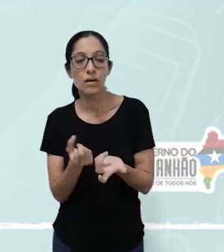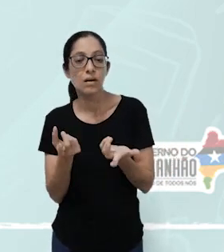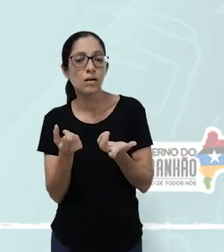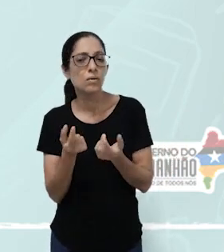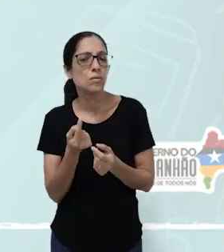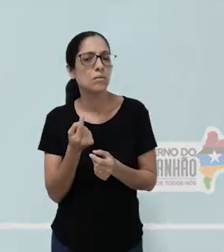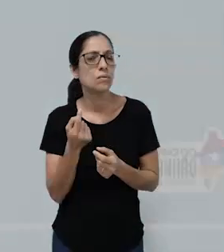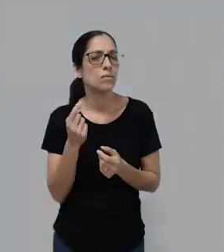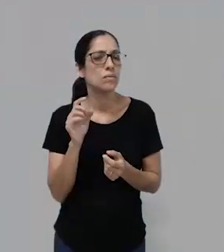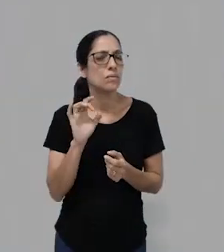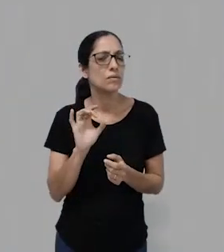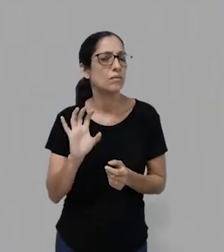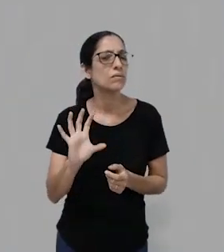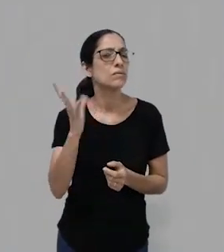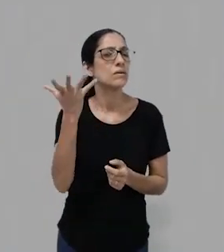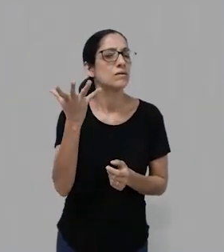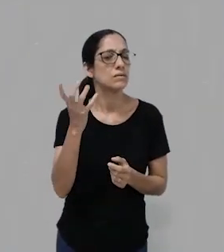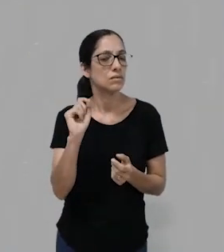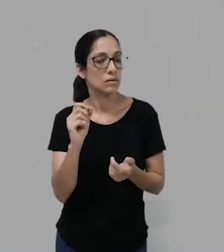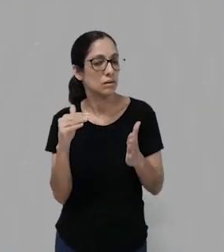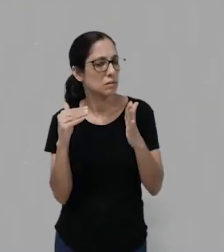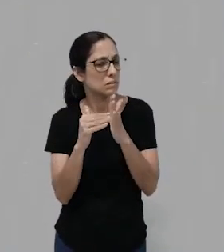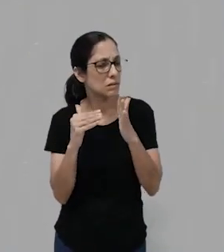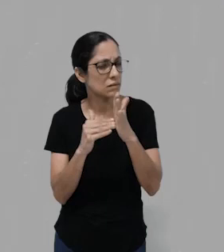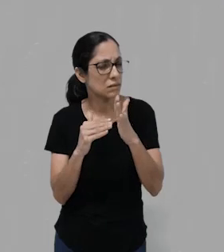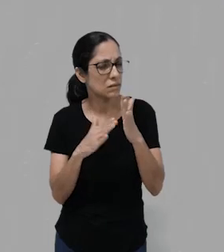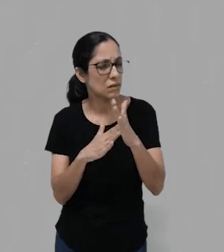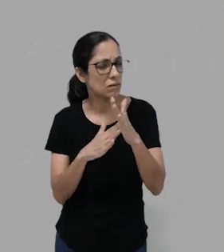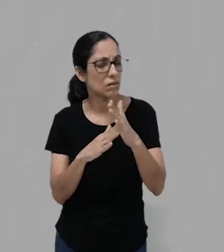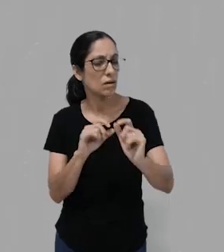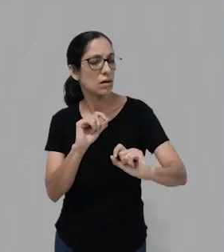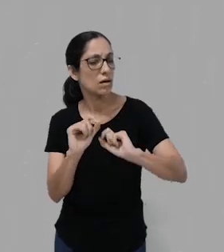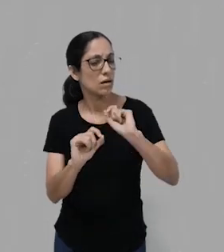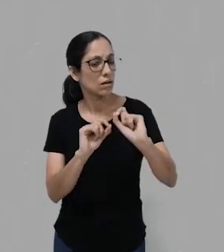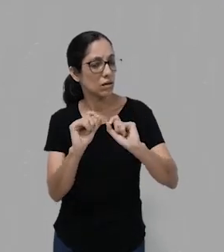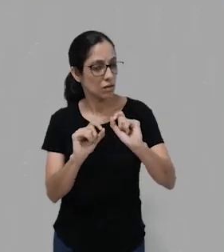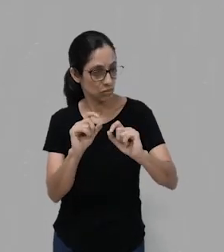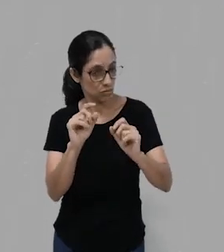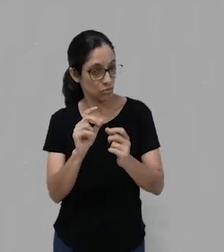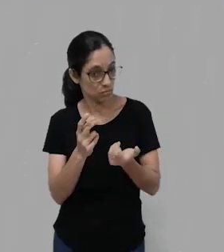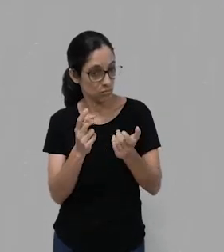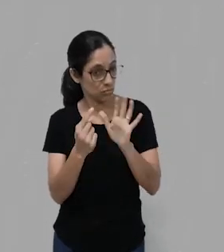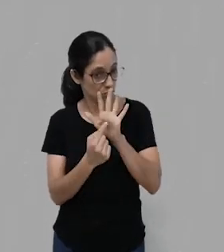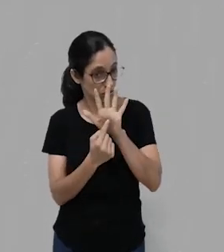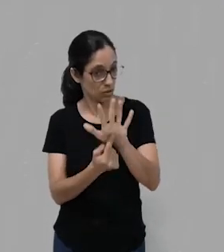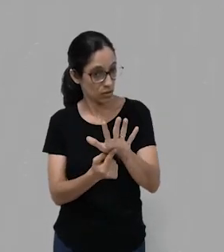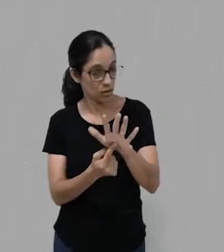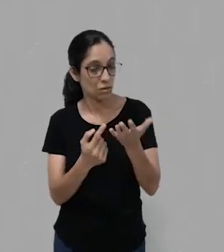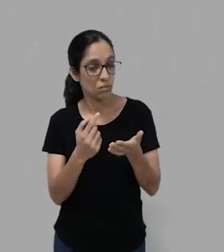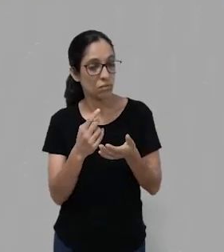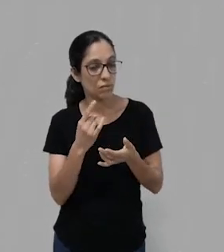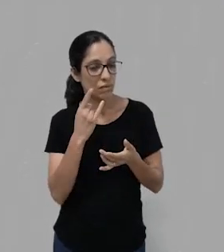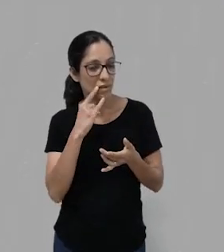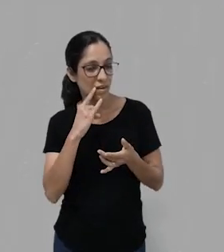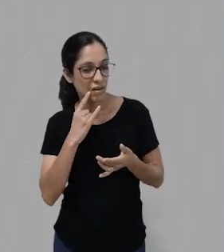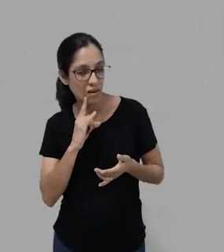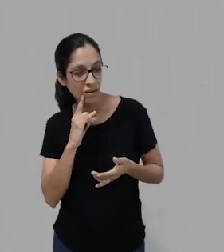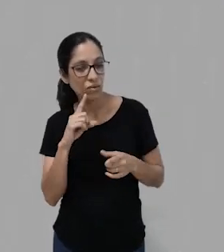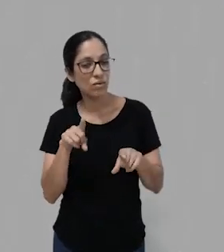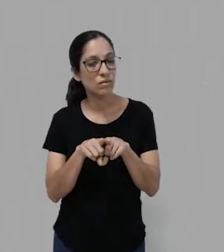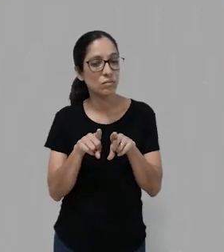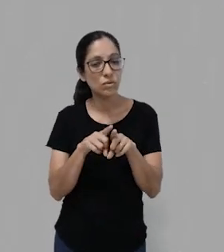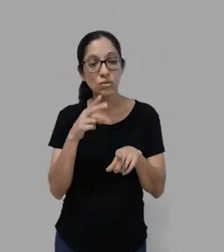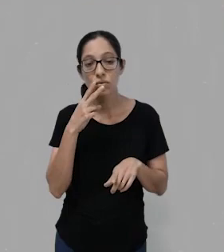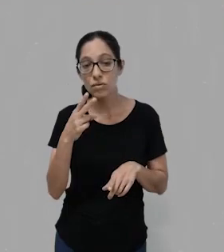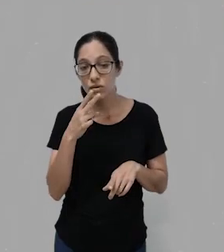que existe para a venda dessas drogas lícitas, que no caso aqui eu selecionei para vocês o álcool e o cigarro, é o quê? Venda